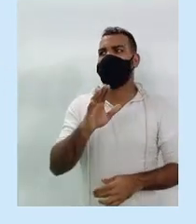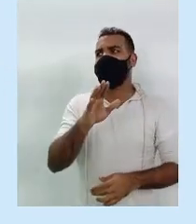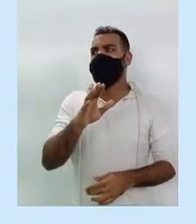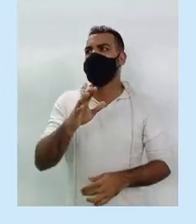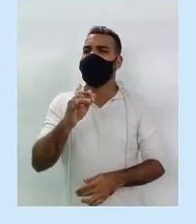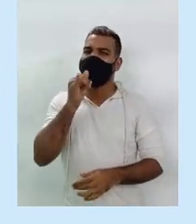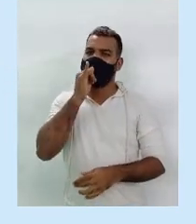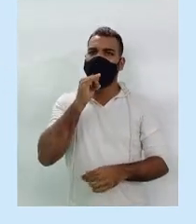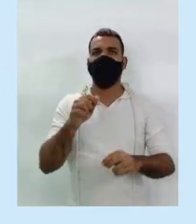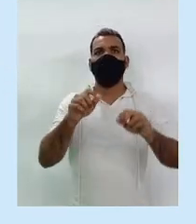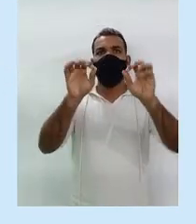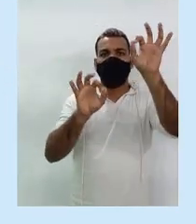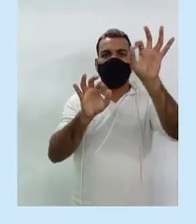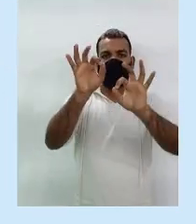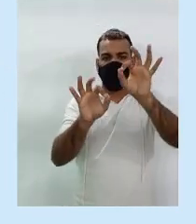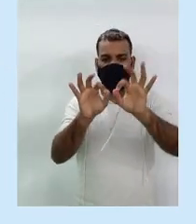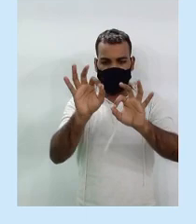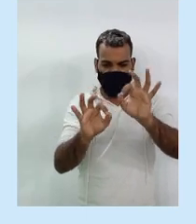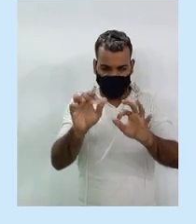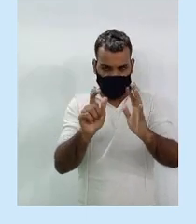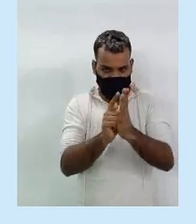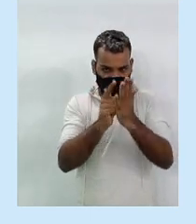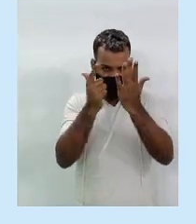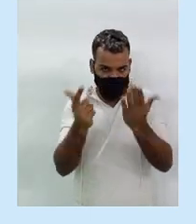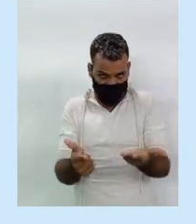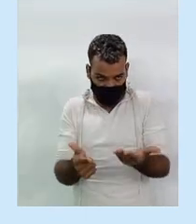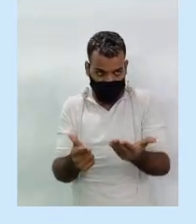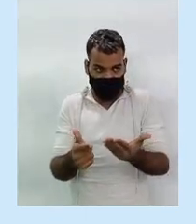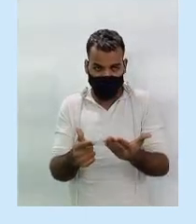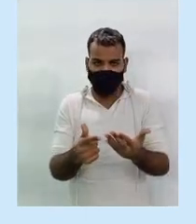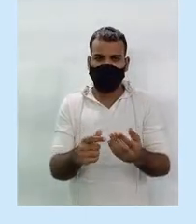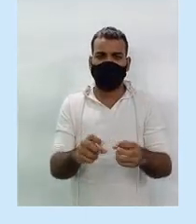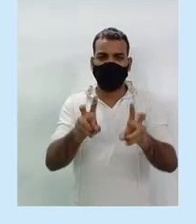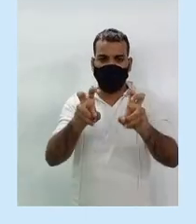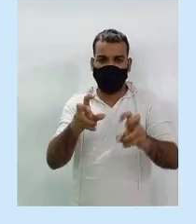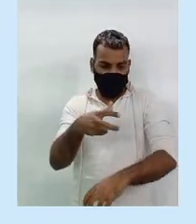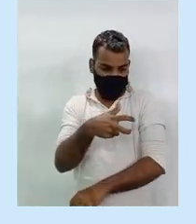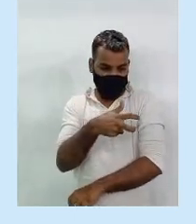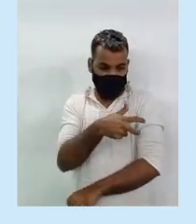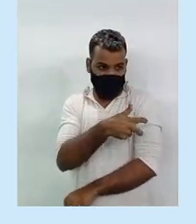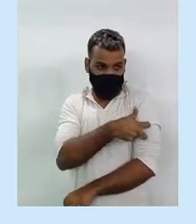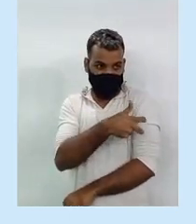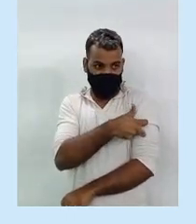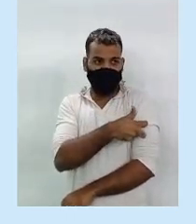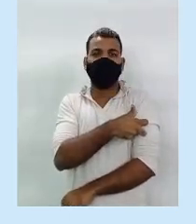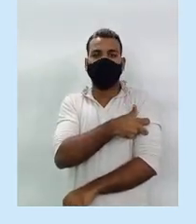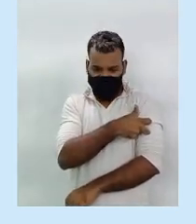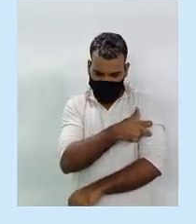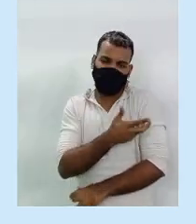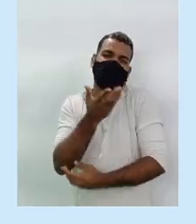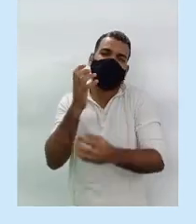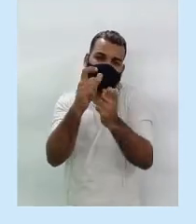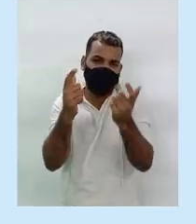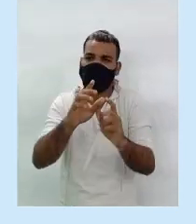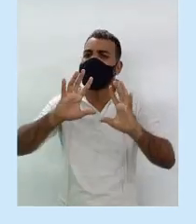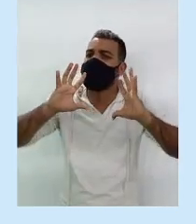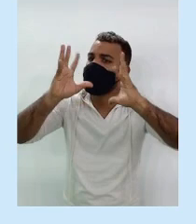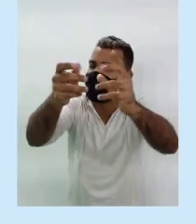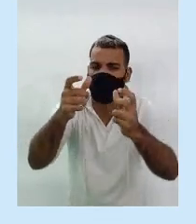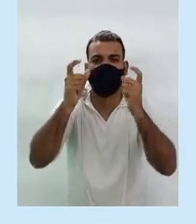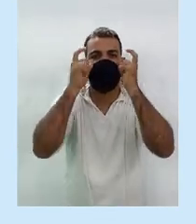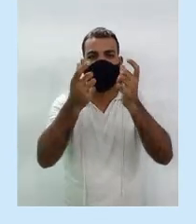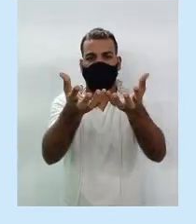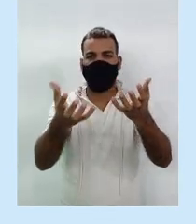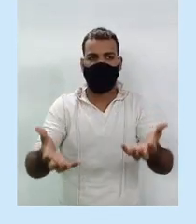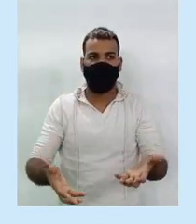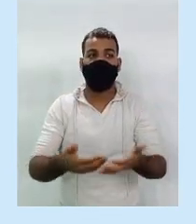criar, construir um jornalzinho e tocar no assunto da vacinação, é um assunto de relevância social.